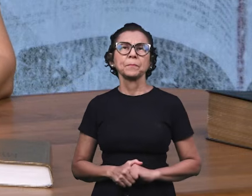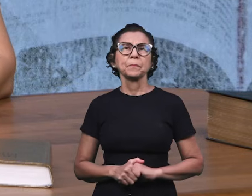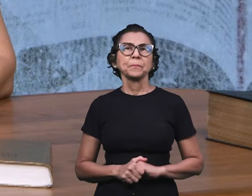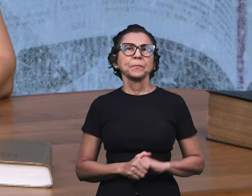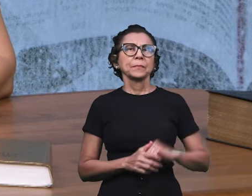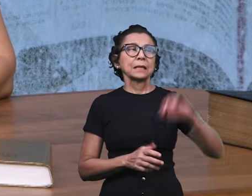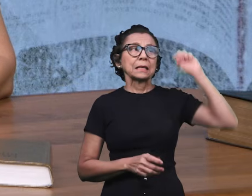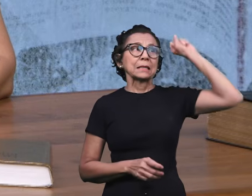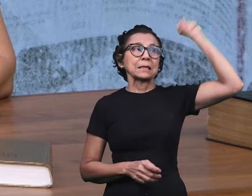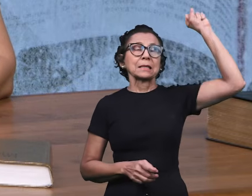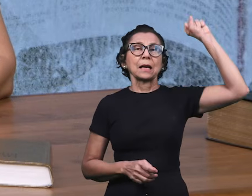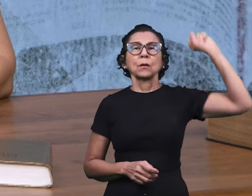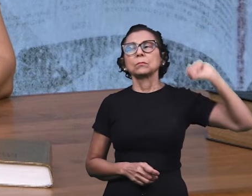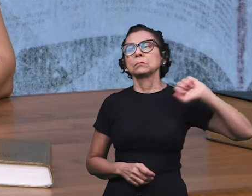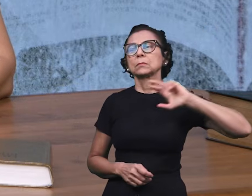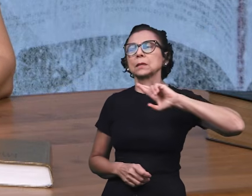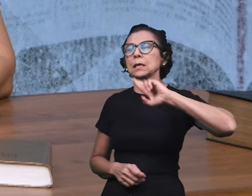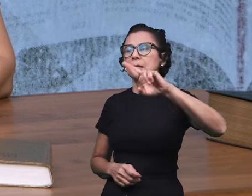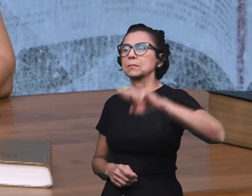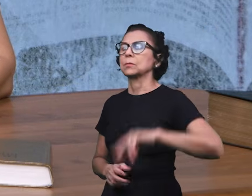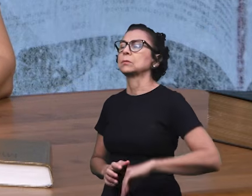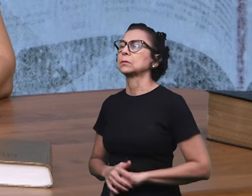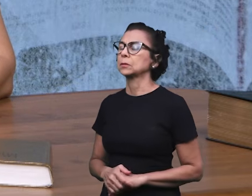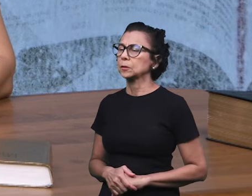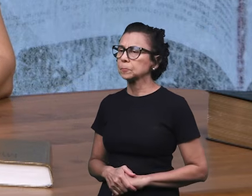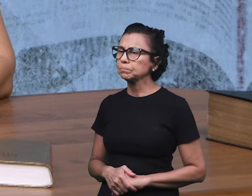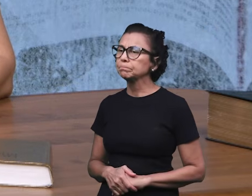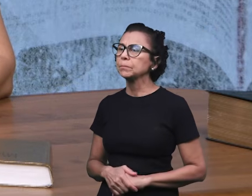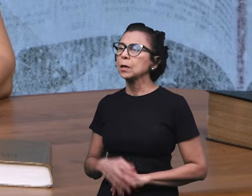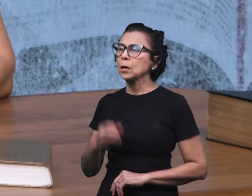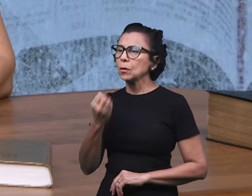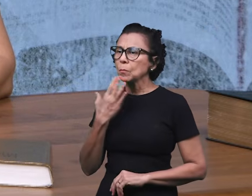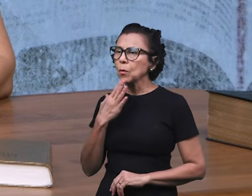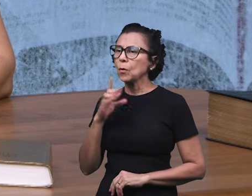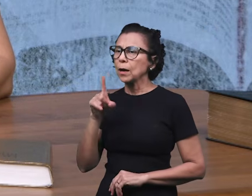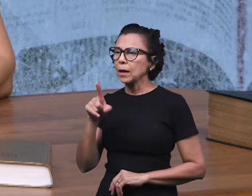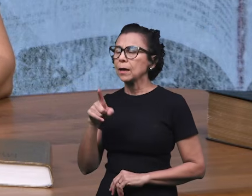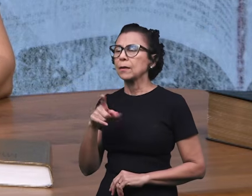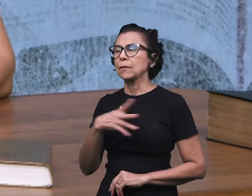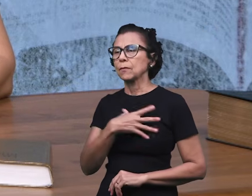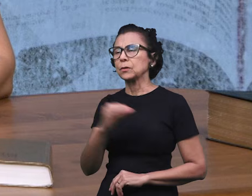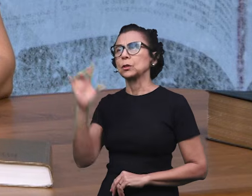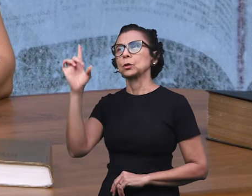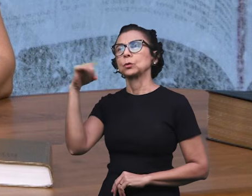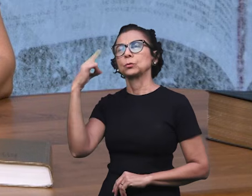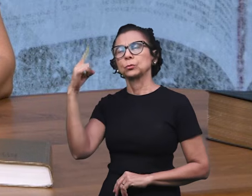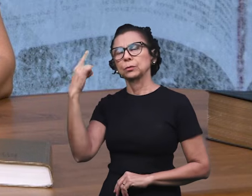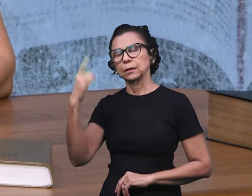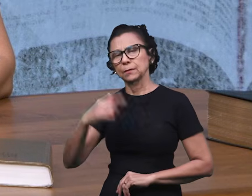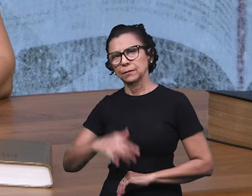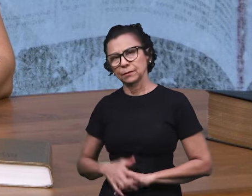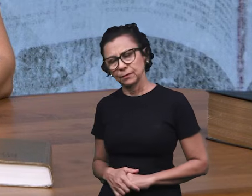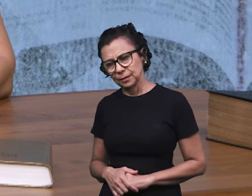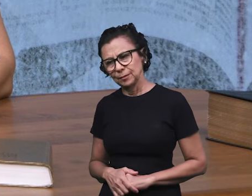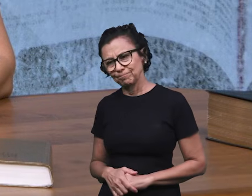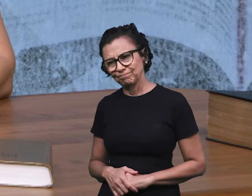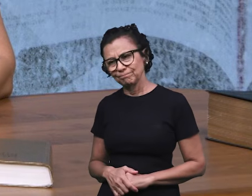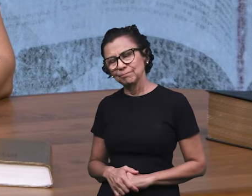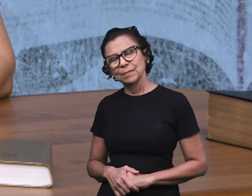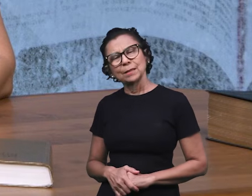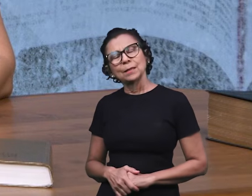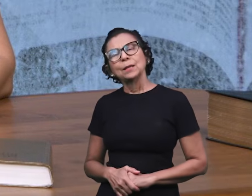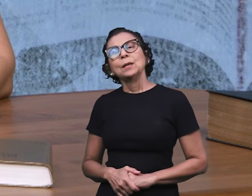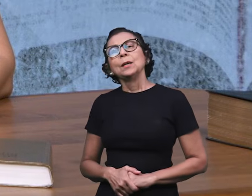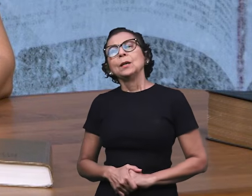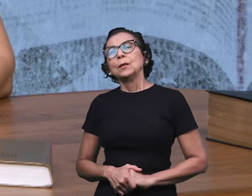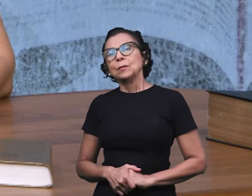Davi: bendito sejas tu, meu filho Davi, pois grandes coisas farás e